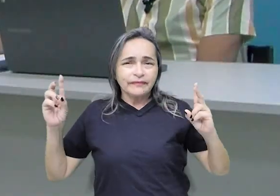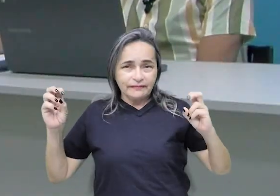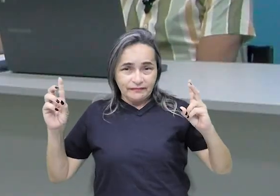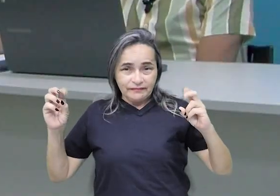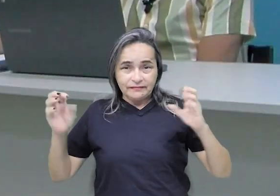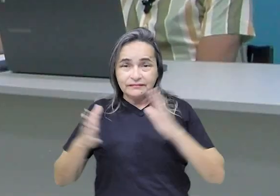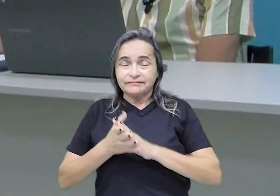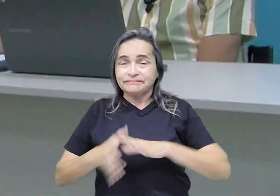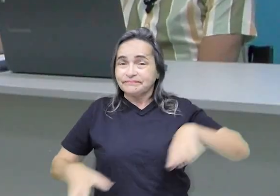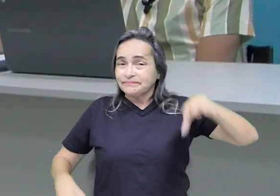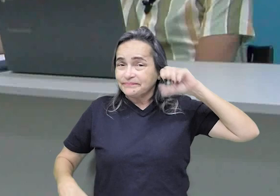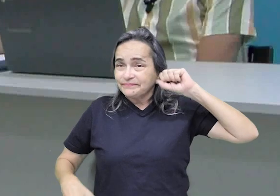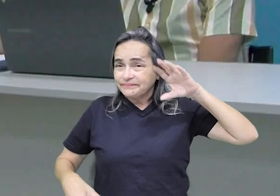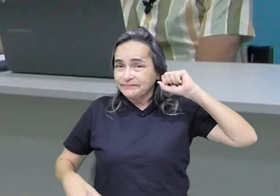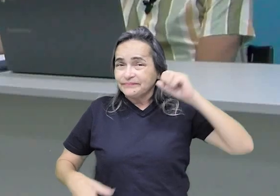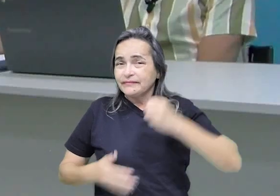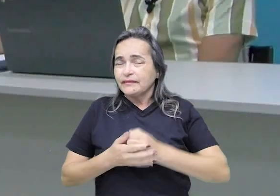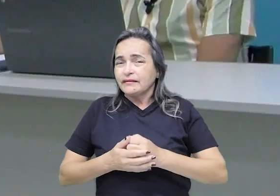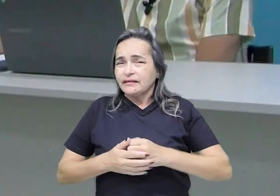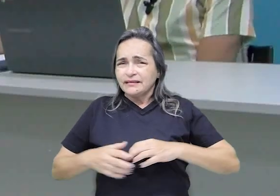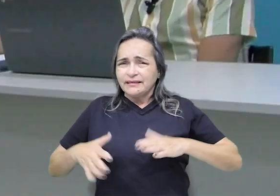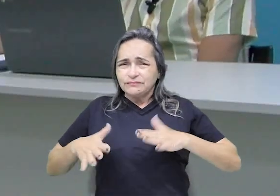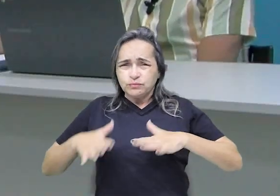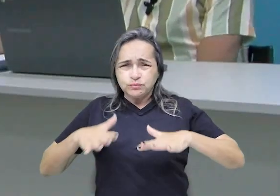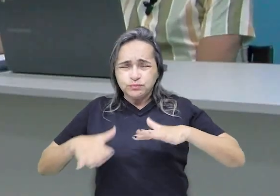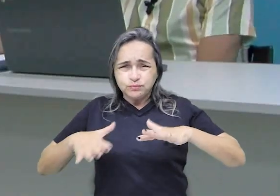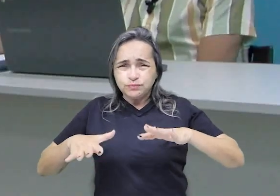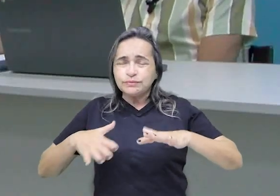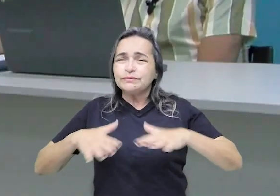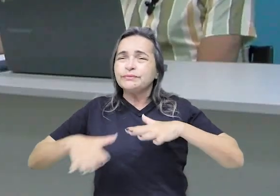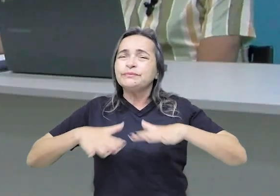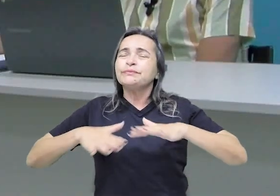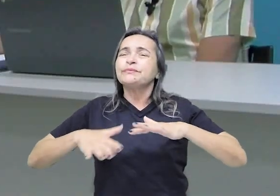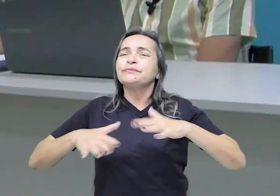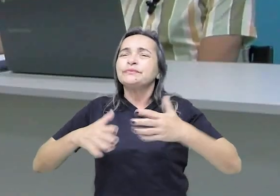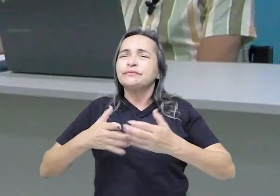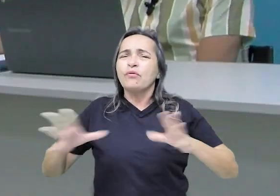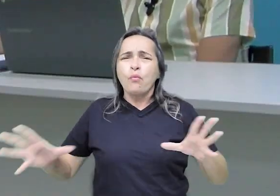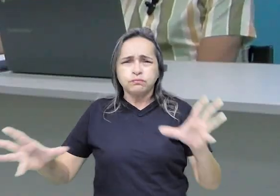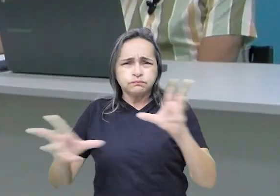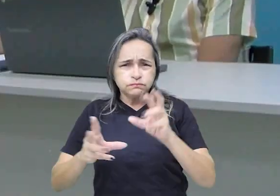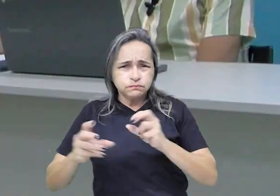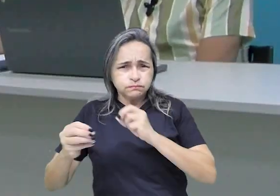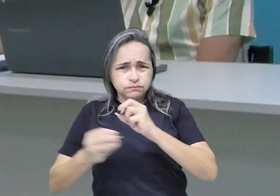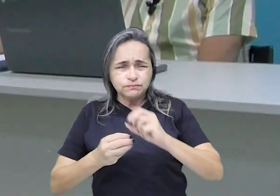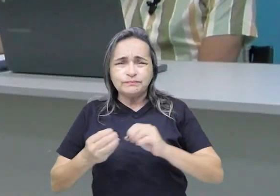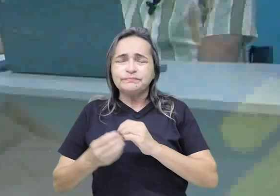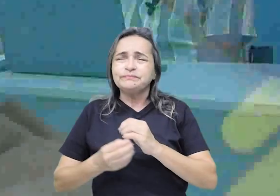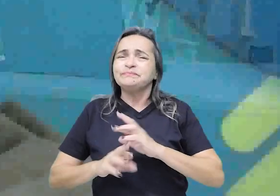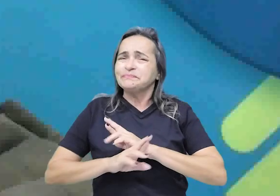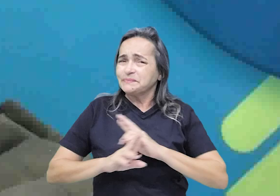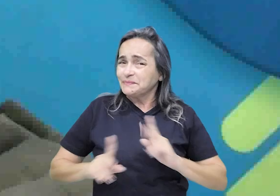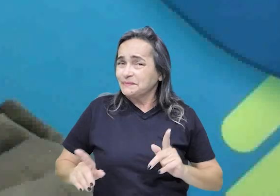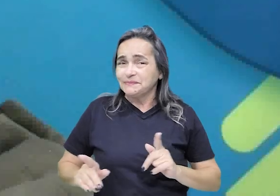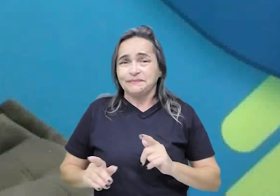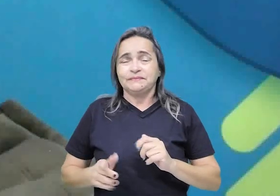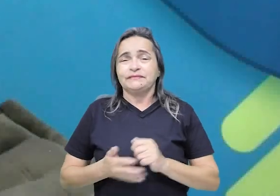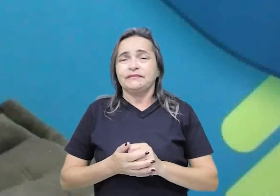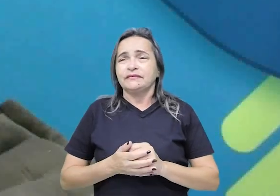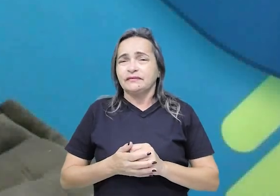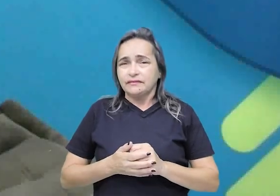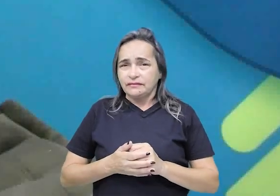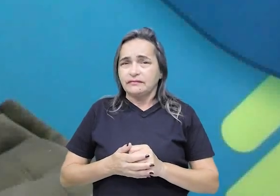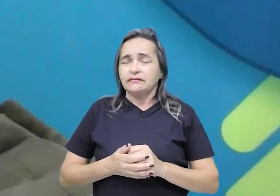situações acústicas, de não só a intensidade, mas a frequência, as modulações, envolve outras situações